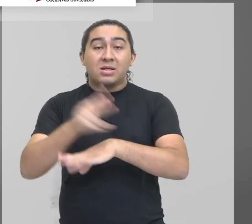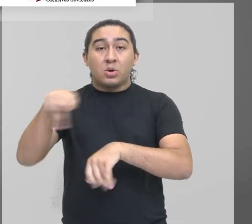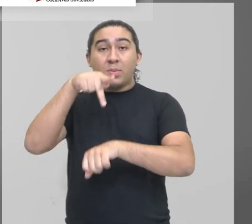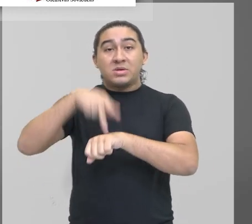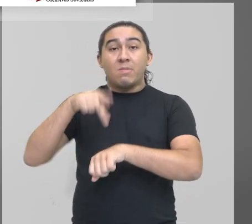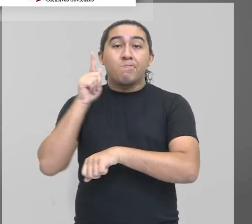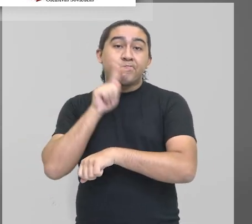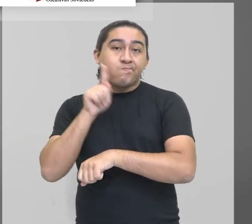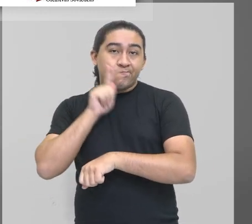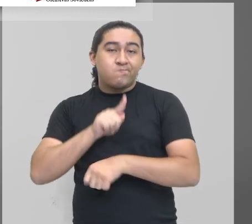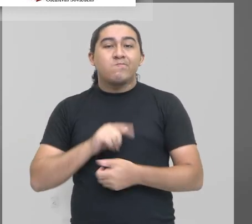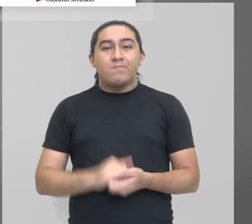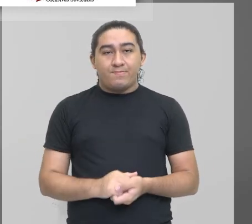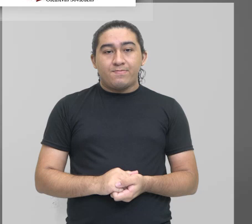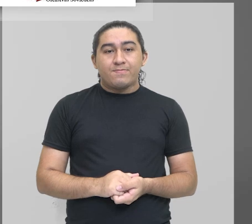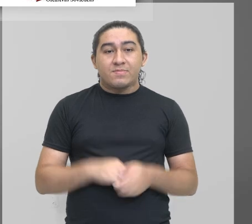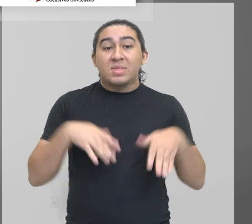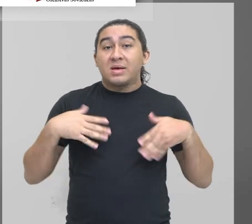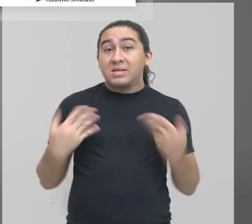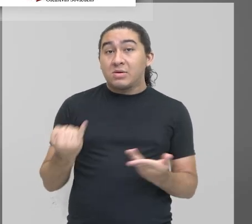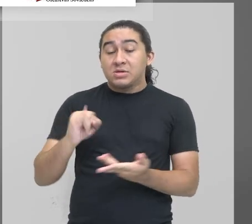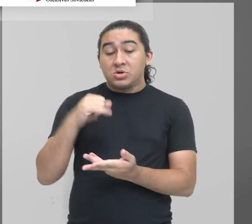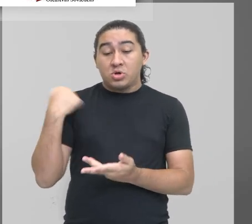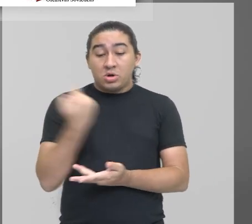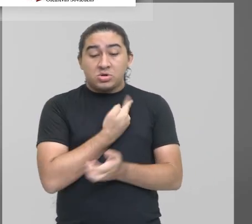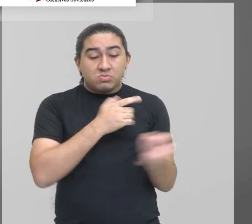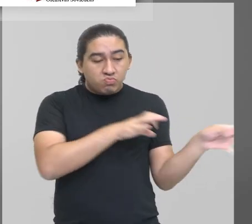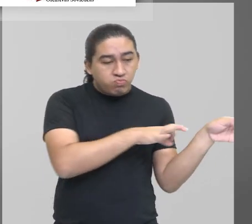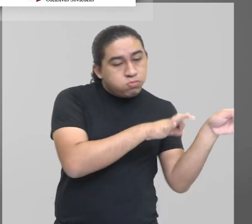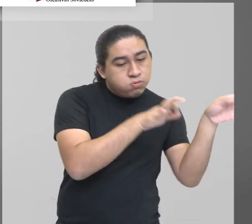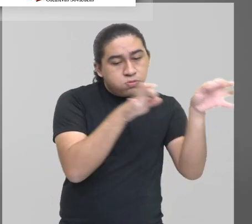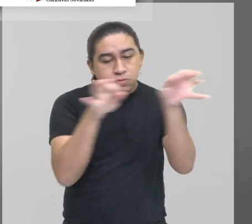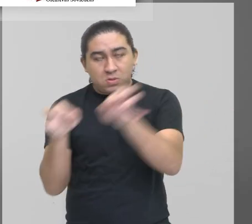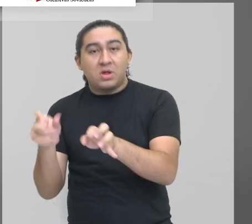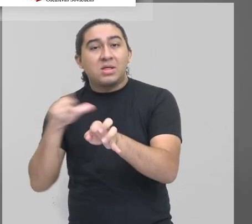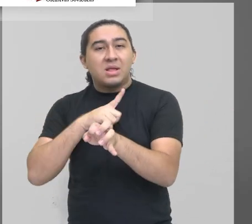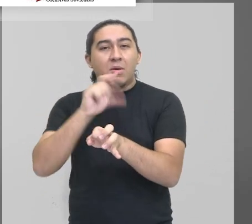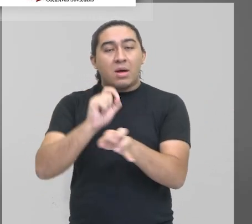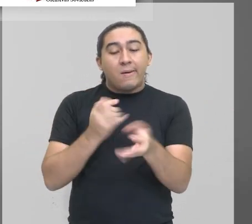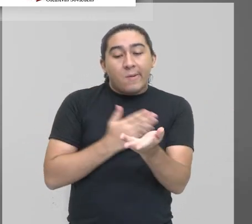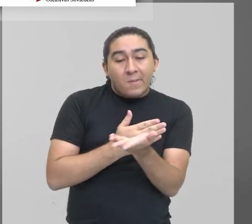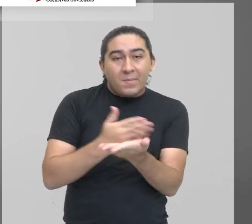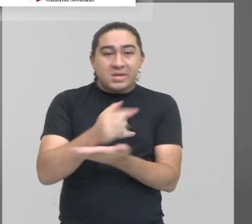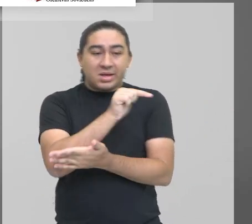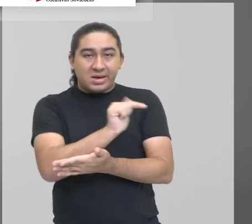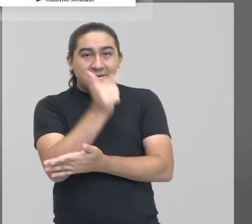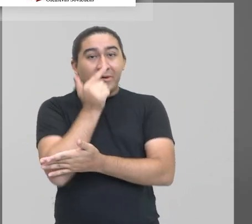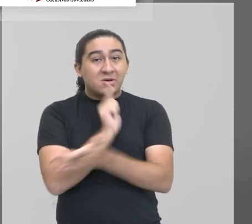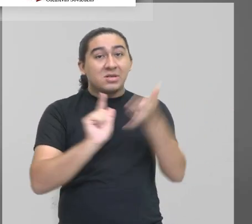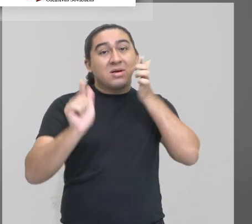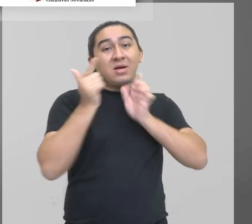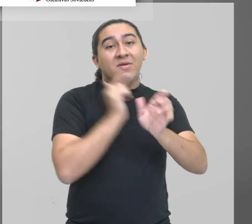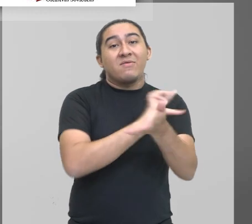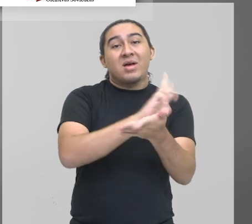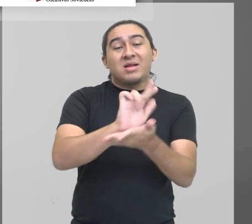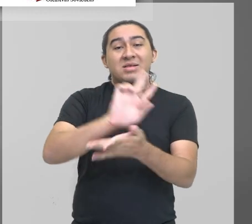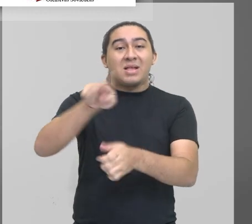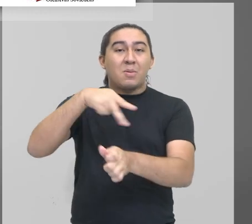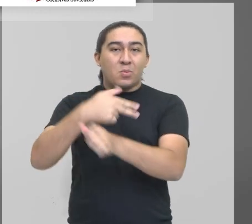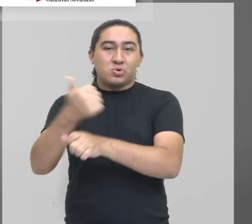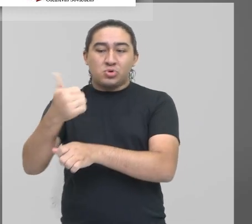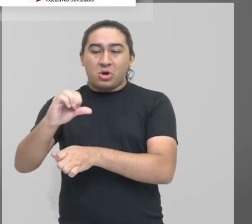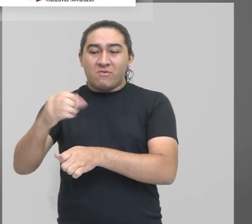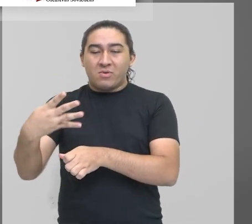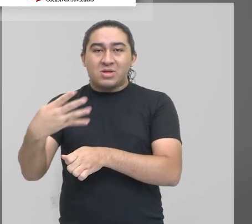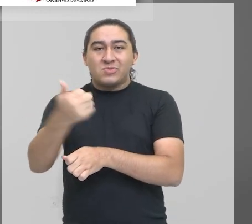dos Estados Unidos. Então, se a gente está vendo que nesse momento o eixo está levando vantagem, a partir de 41 a